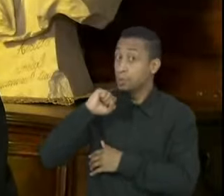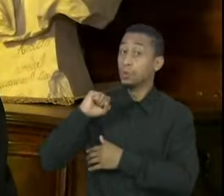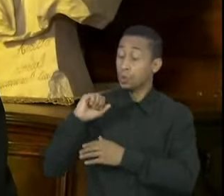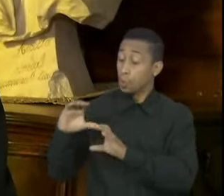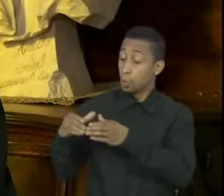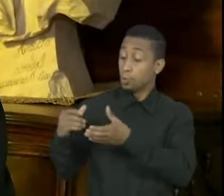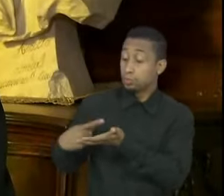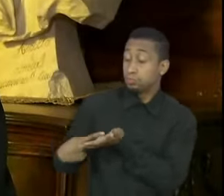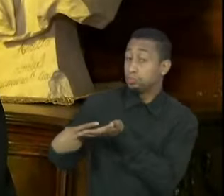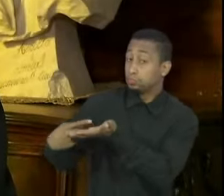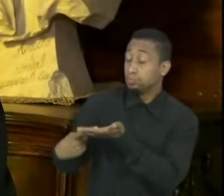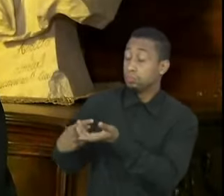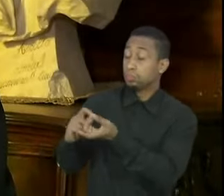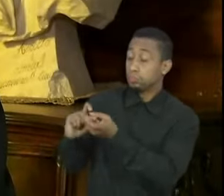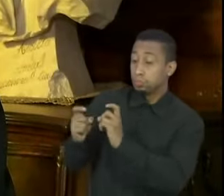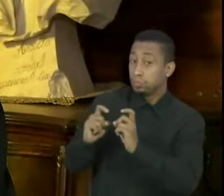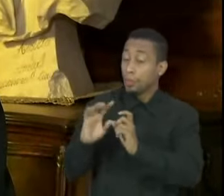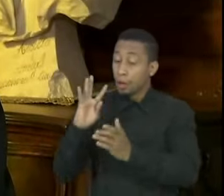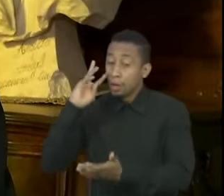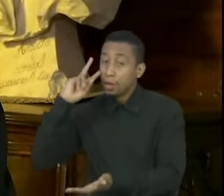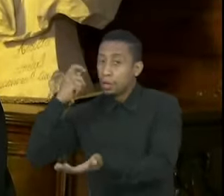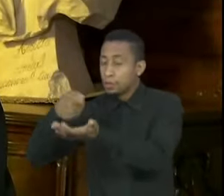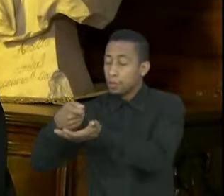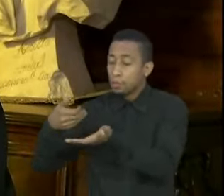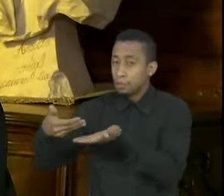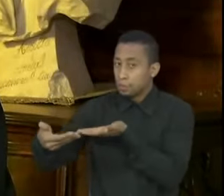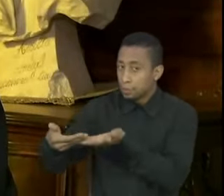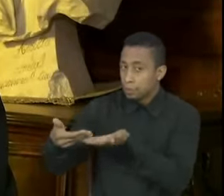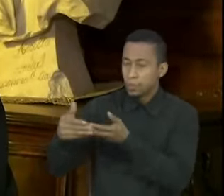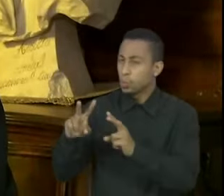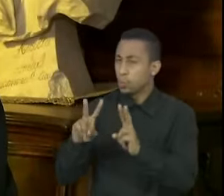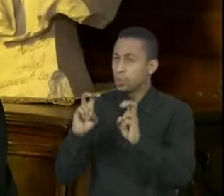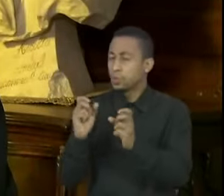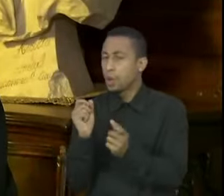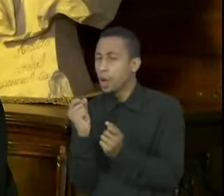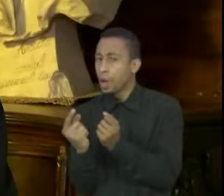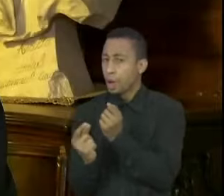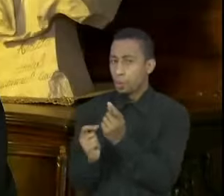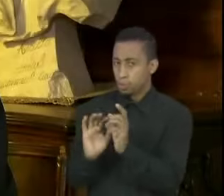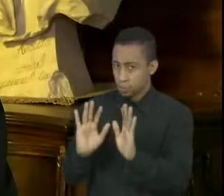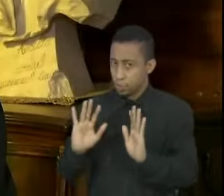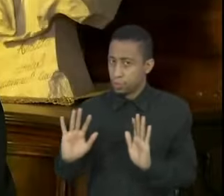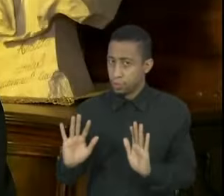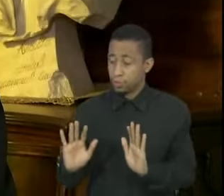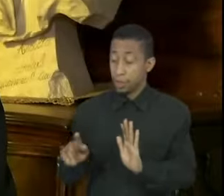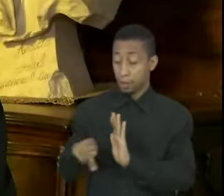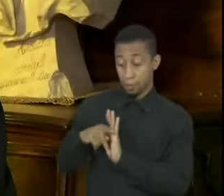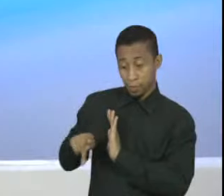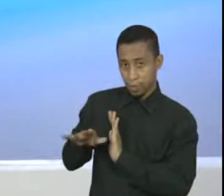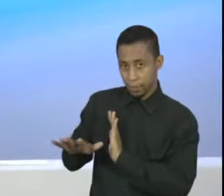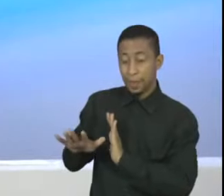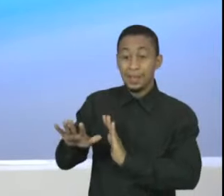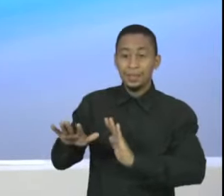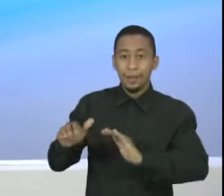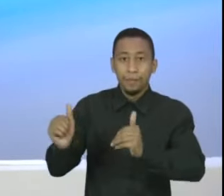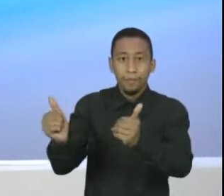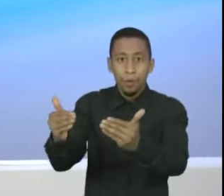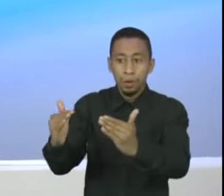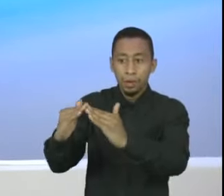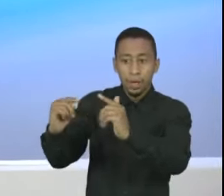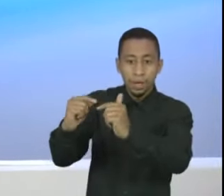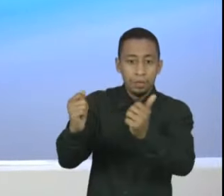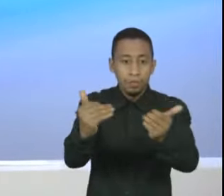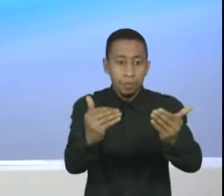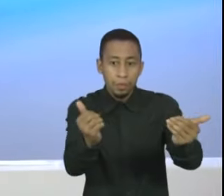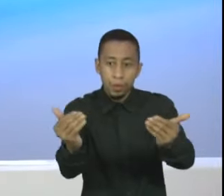tomam posições decisões em determinadas matérias mais competências próprias relação dos bispos locais